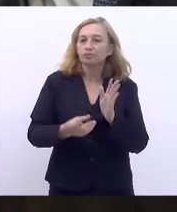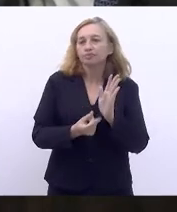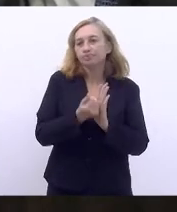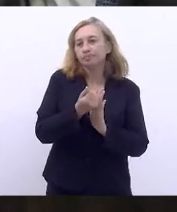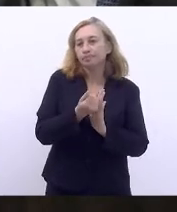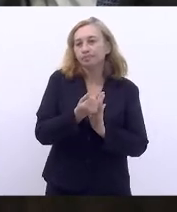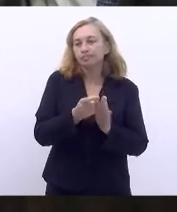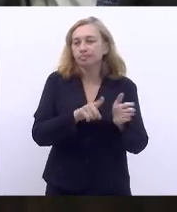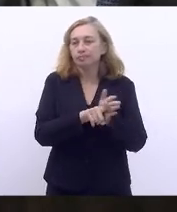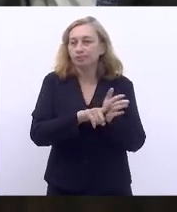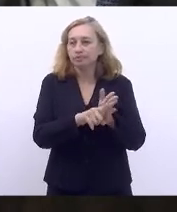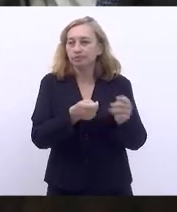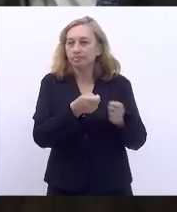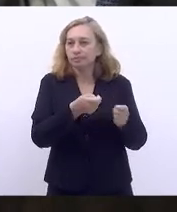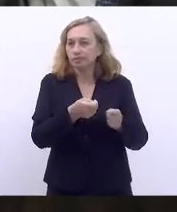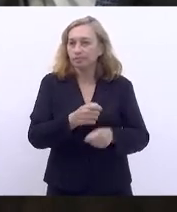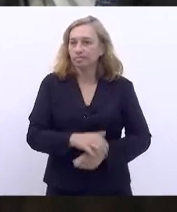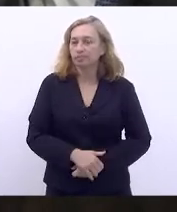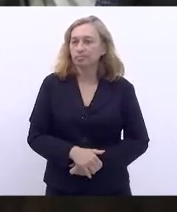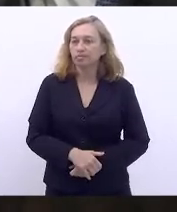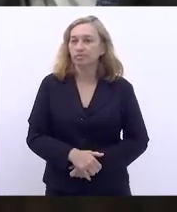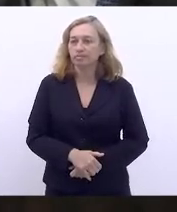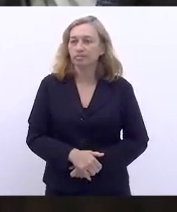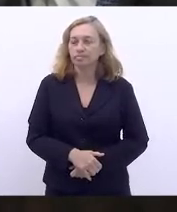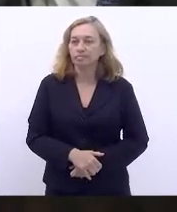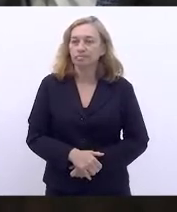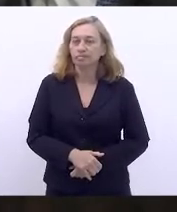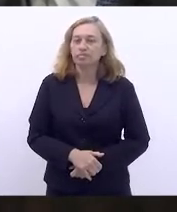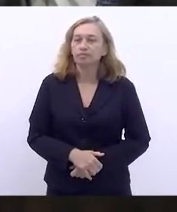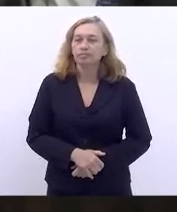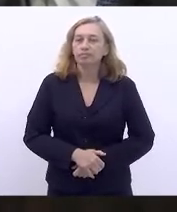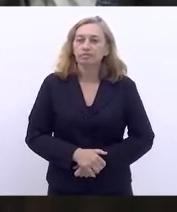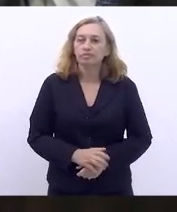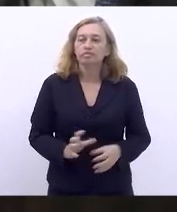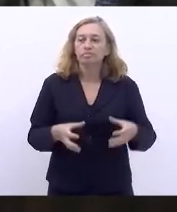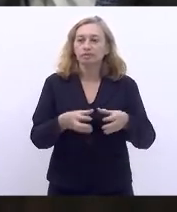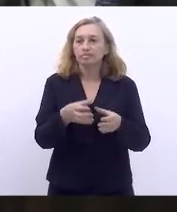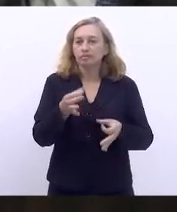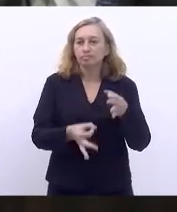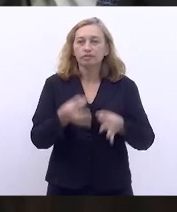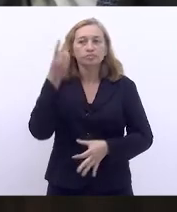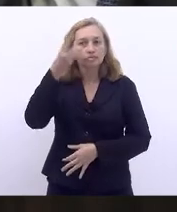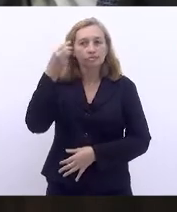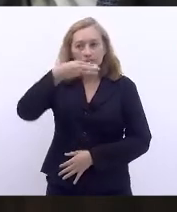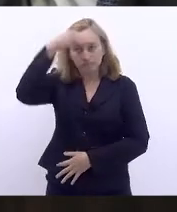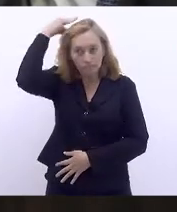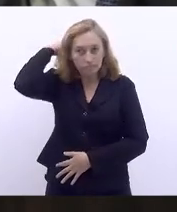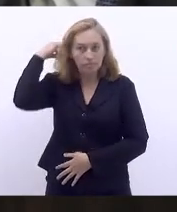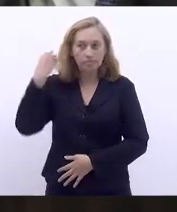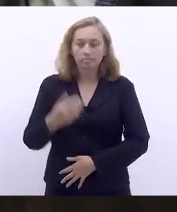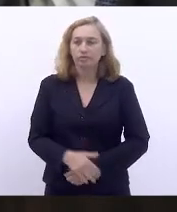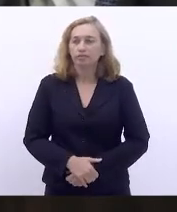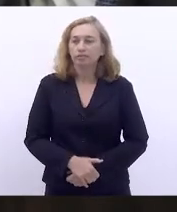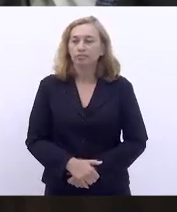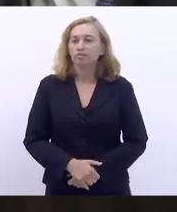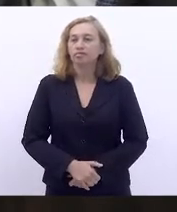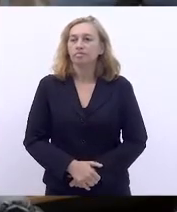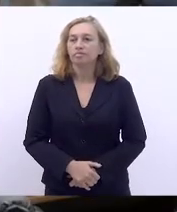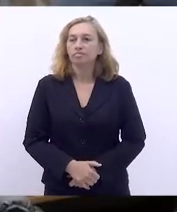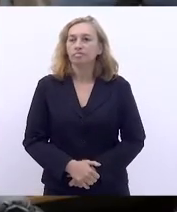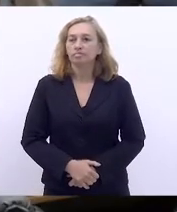Fiscalização Financeira e Controle. Para emitir parecer pela Comissão de Constituição e Justiça, deputado Márcio Pacheco. O parecer é